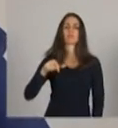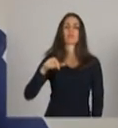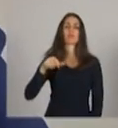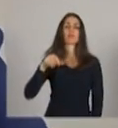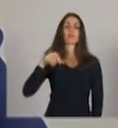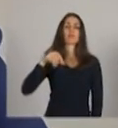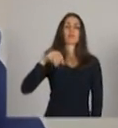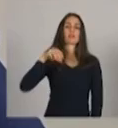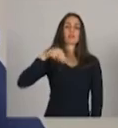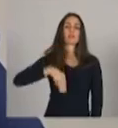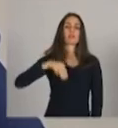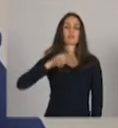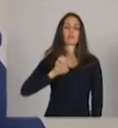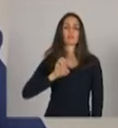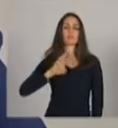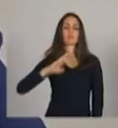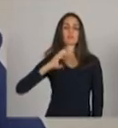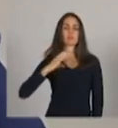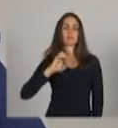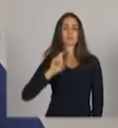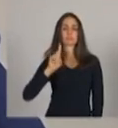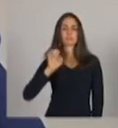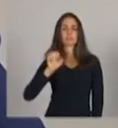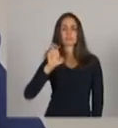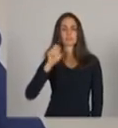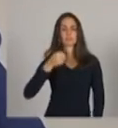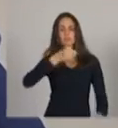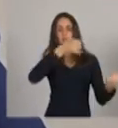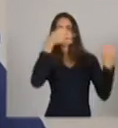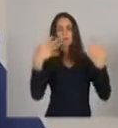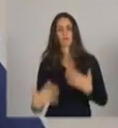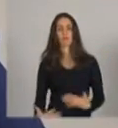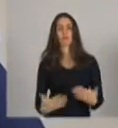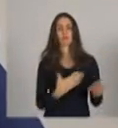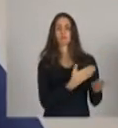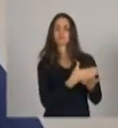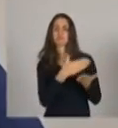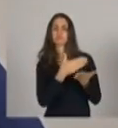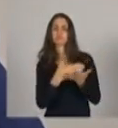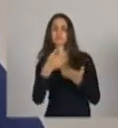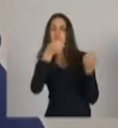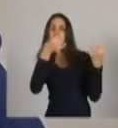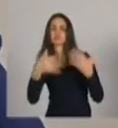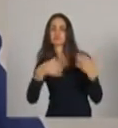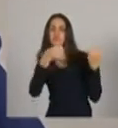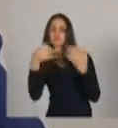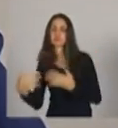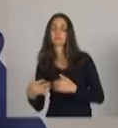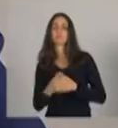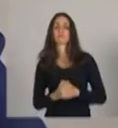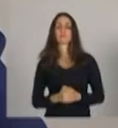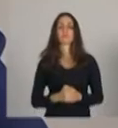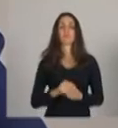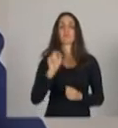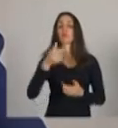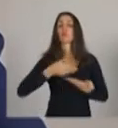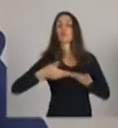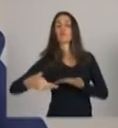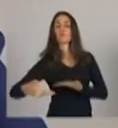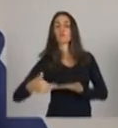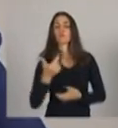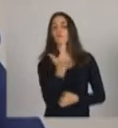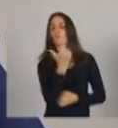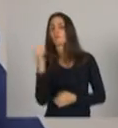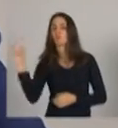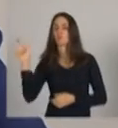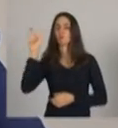clássica Mercedes Batista, de quem nós estamos falando desde o início, né? A convite de outra